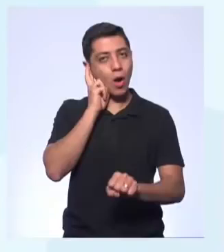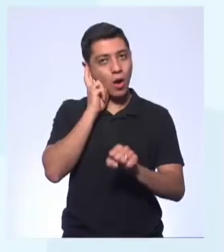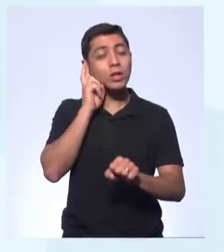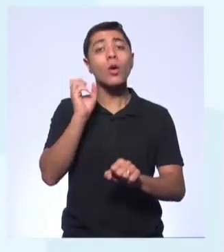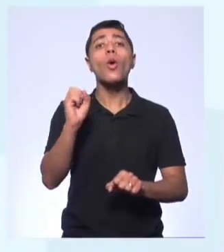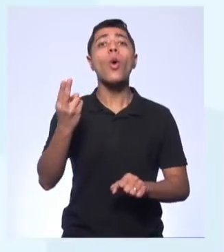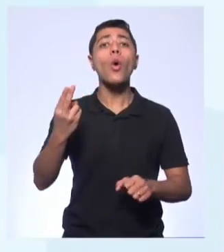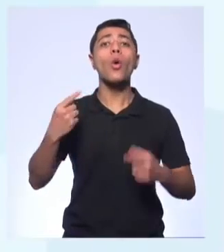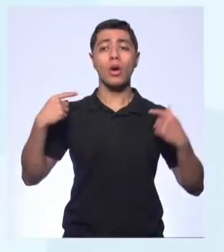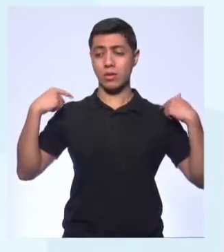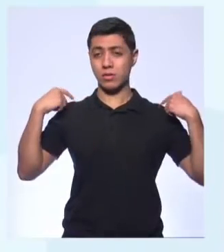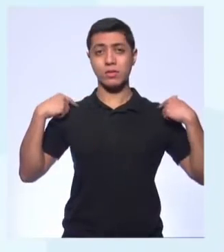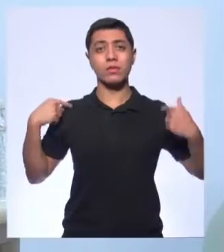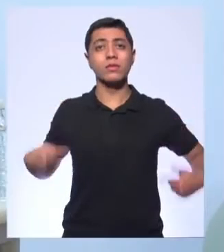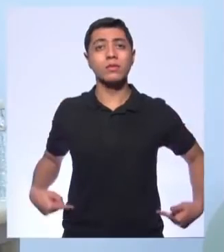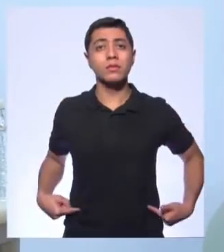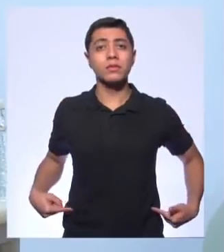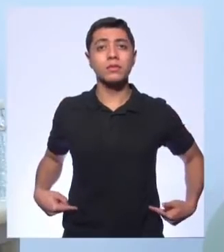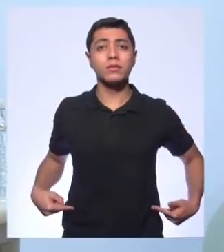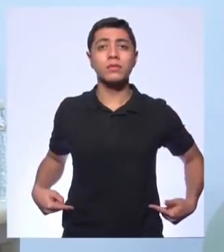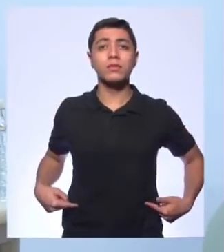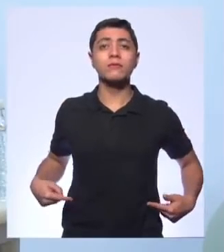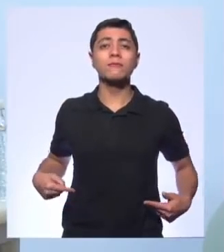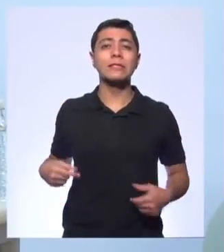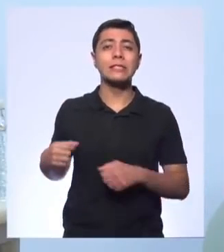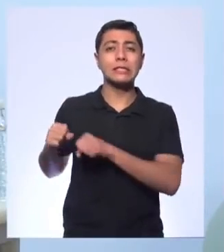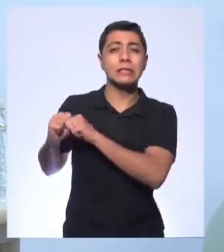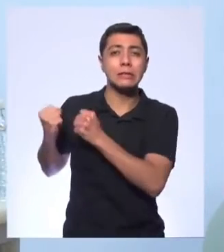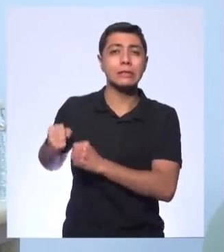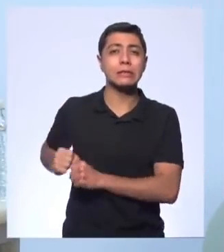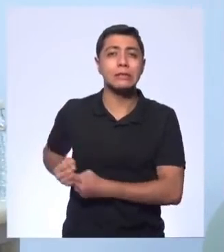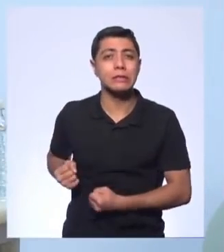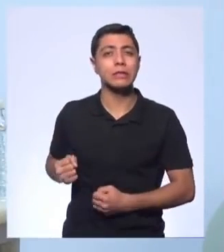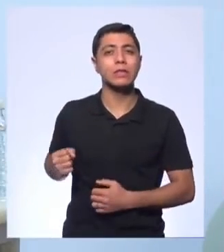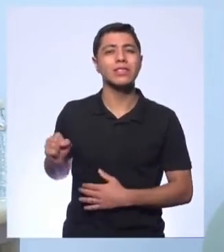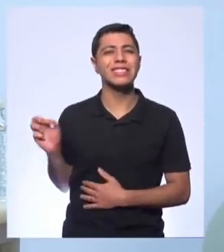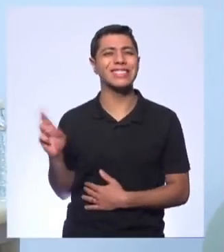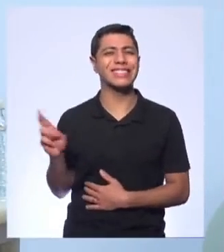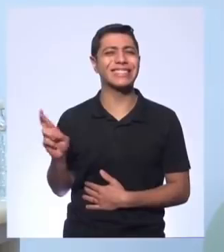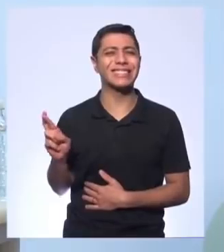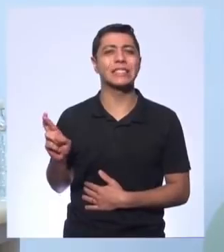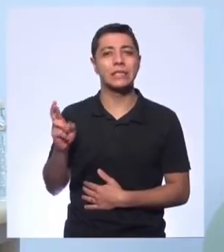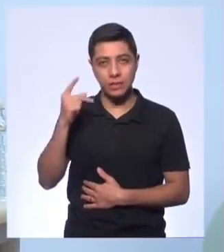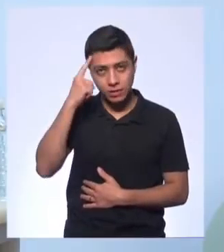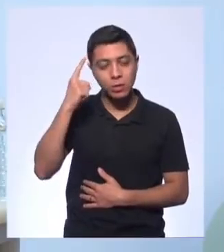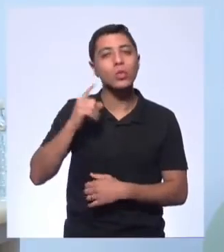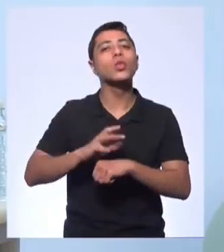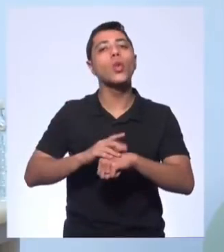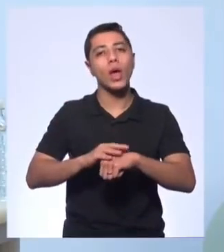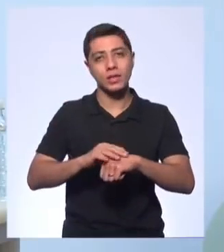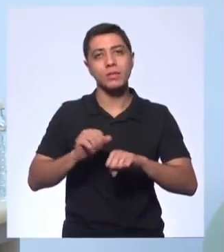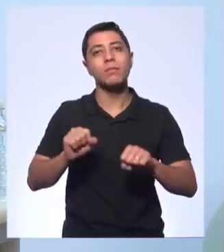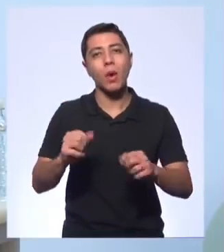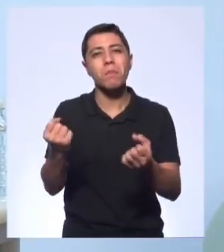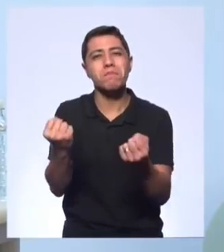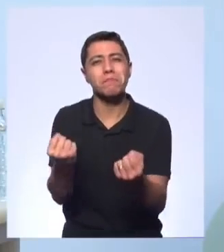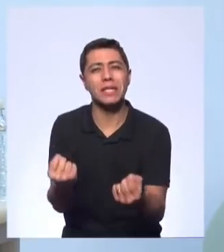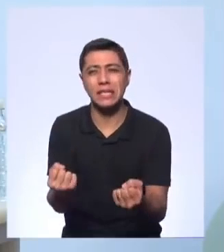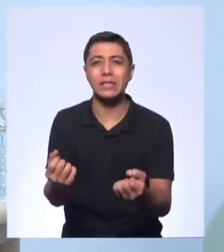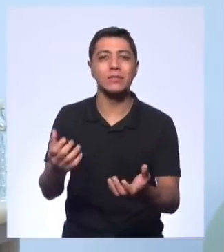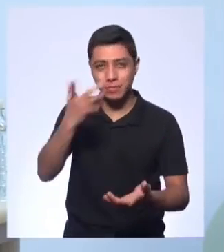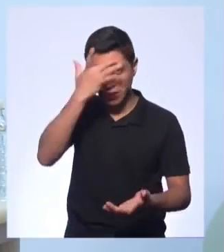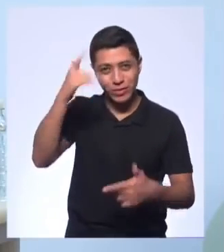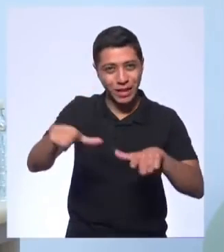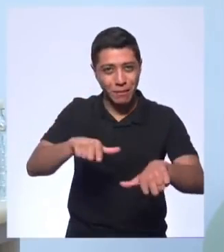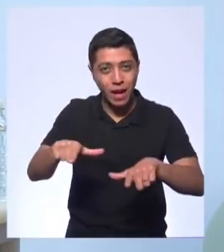diversas doenças que estão relacionadas a isso. E elas podem ser prevenidas de que forma? Muitas vezes utilizando os equipamentos de